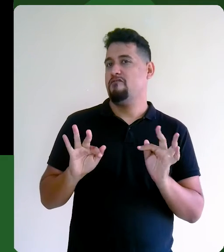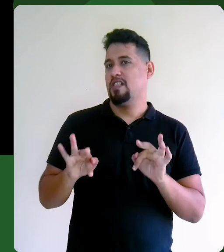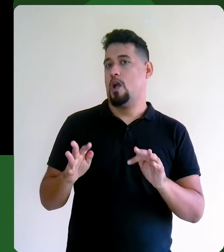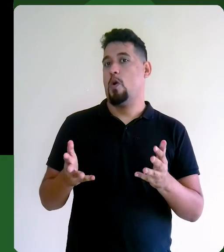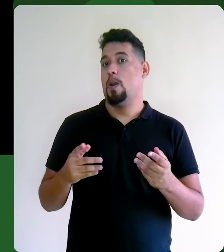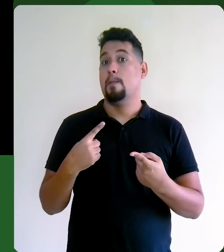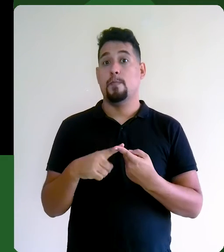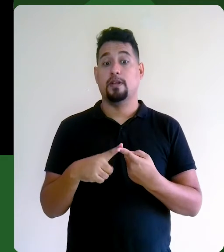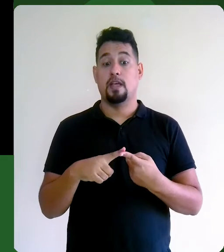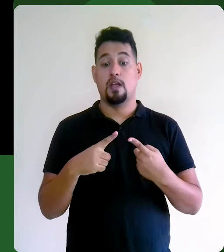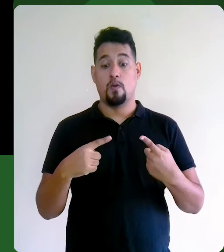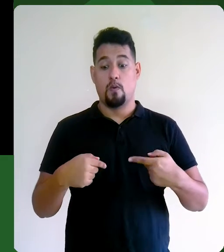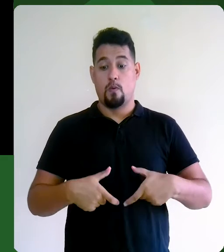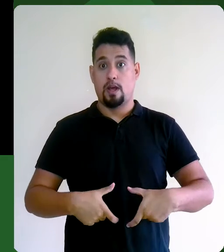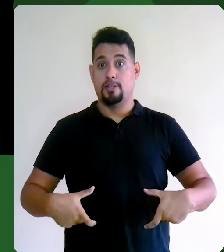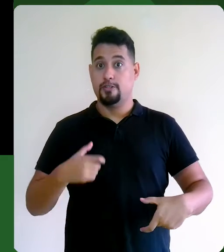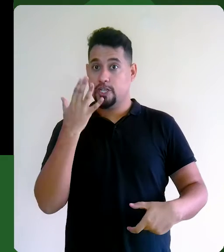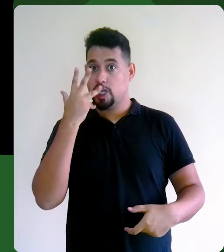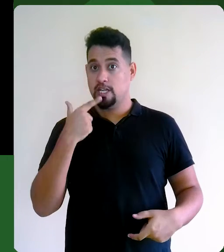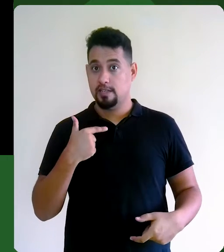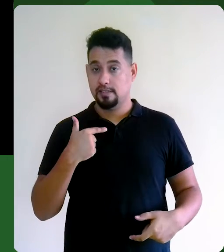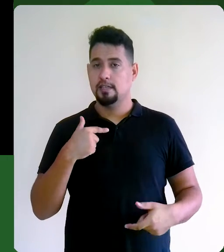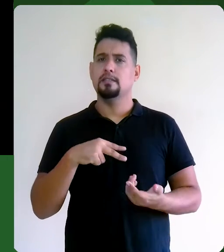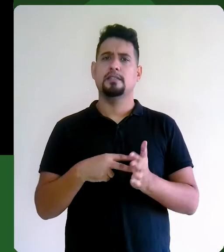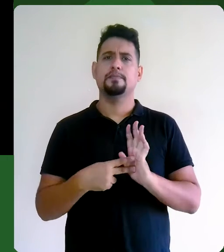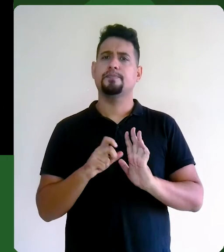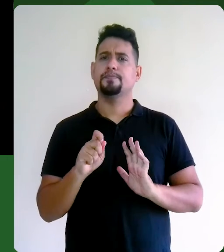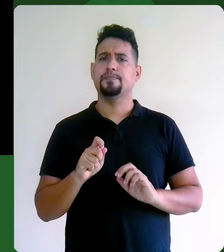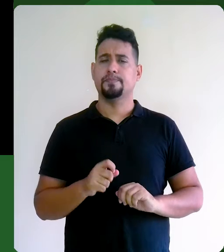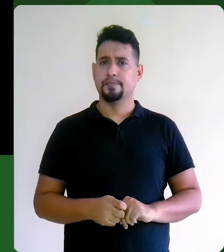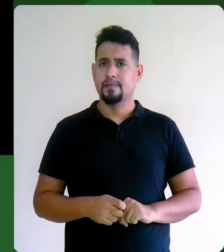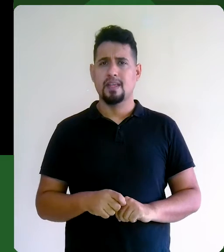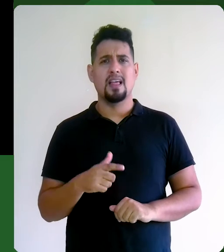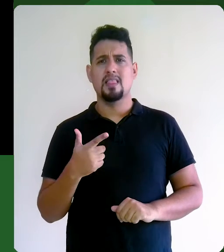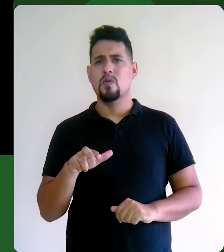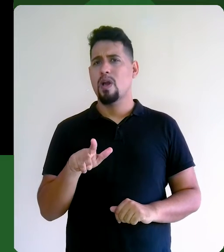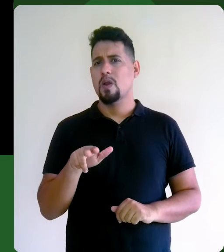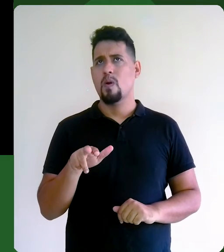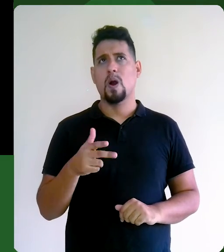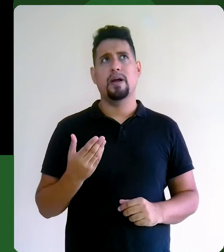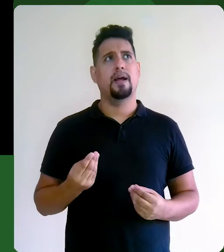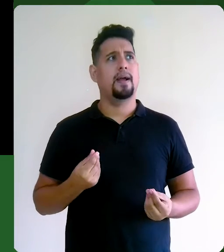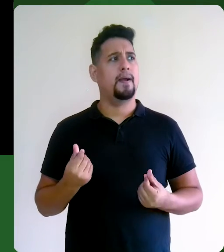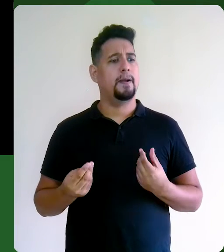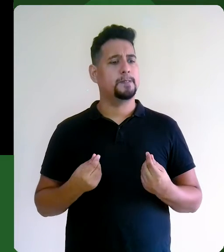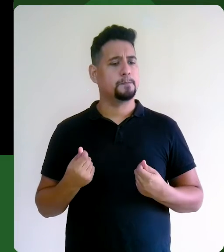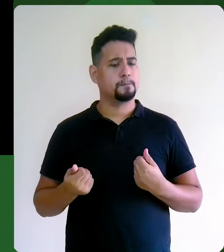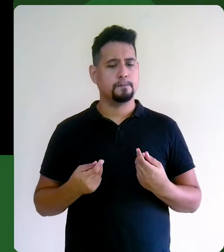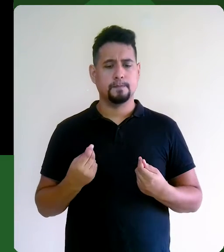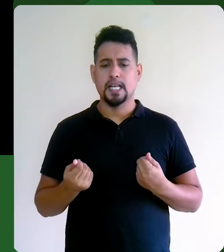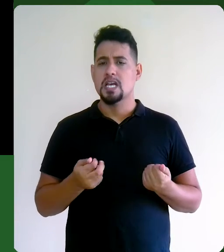Não preciso finalizar aqui, porque esse quadril infantil, ele não é como